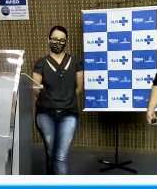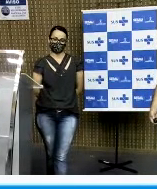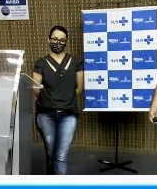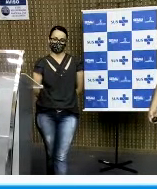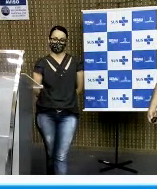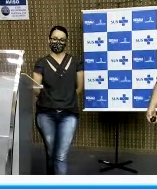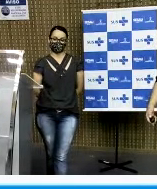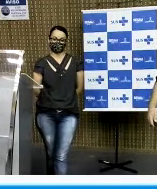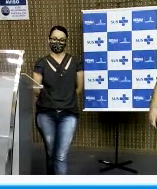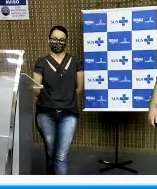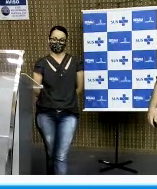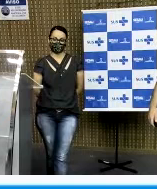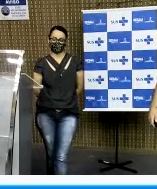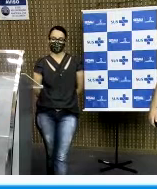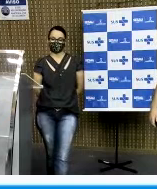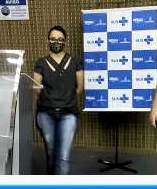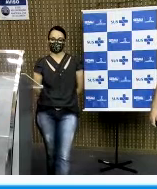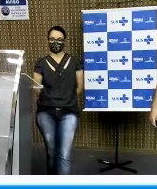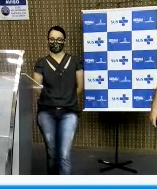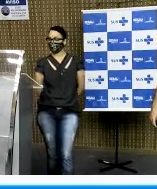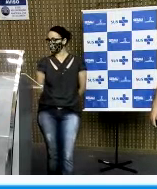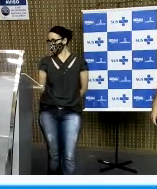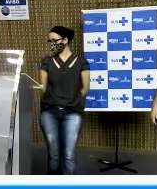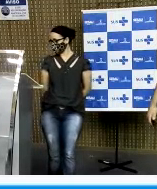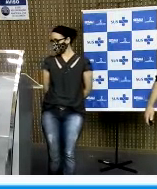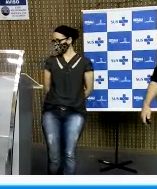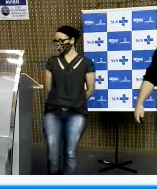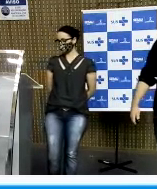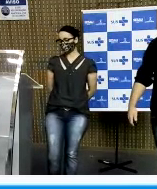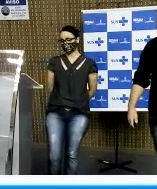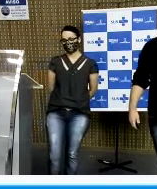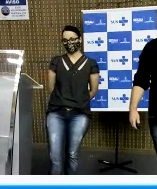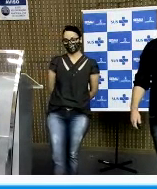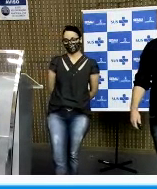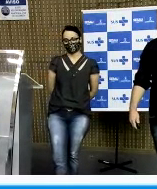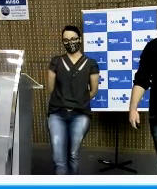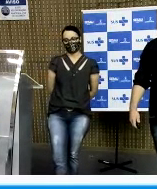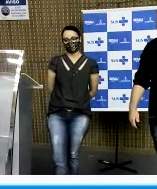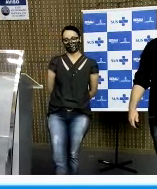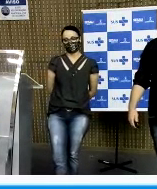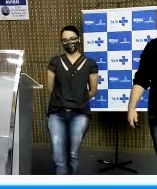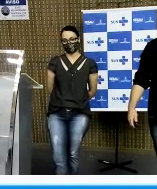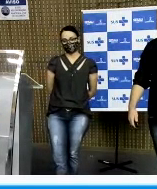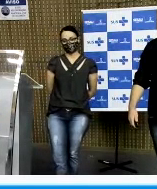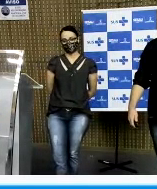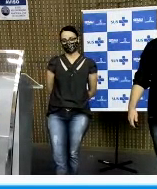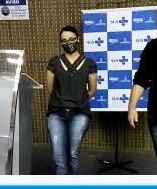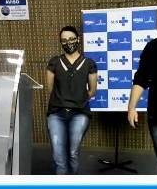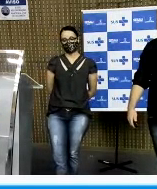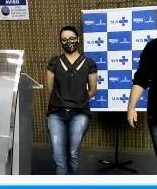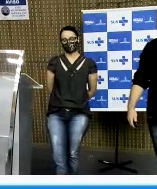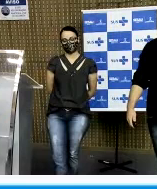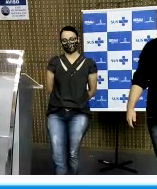territorial, tá? Em relação à evolução de cadastros da UBS Aerorancho, em 2018 temos